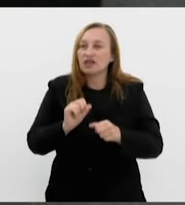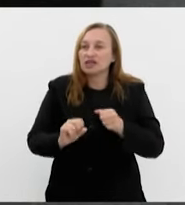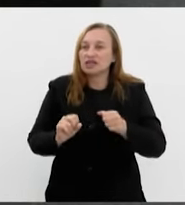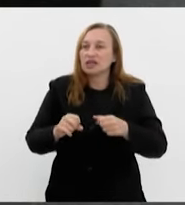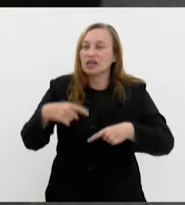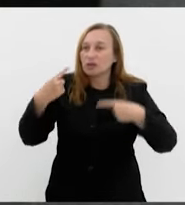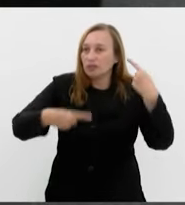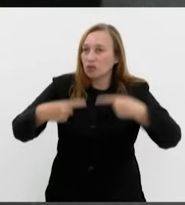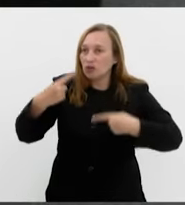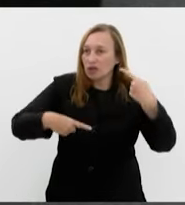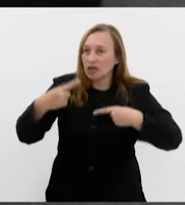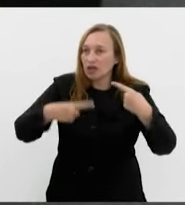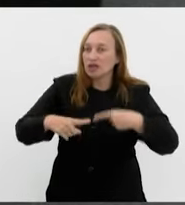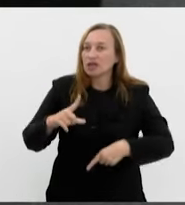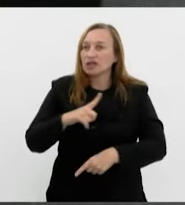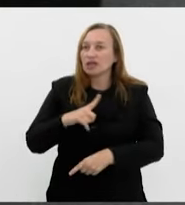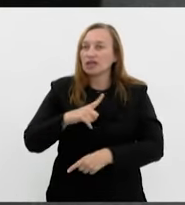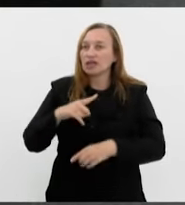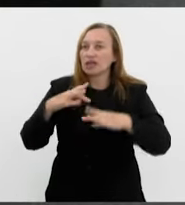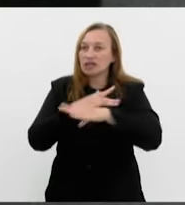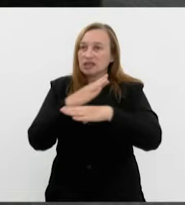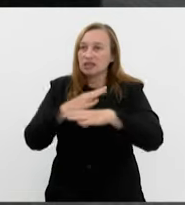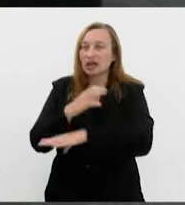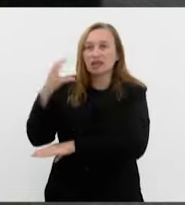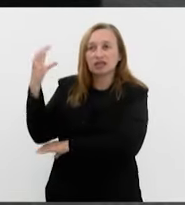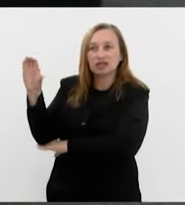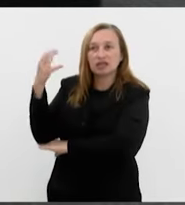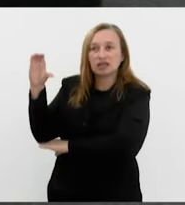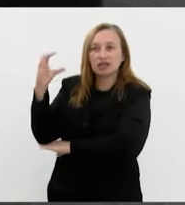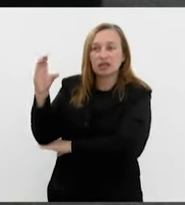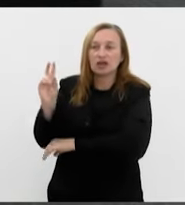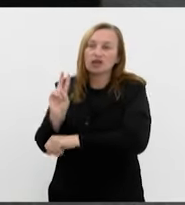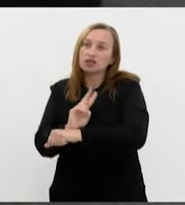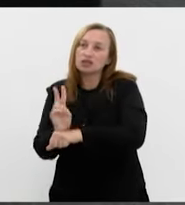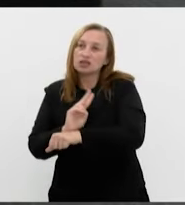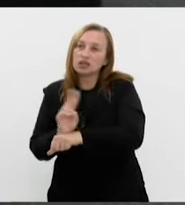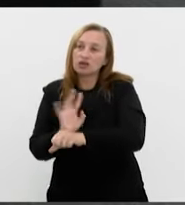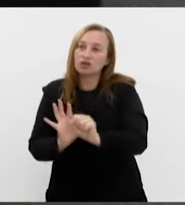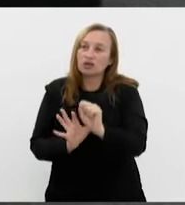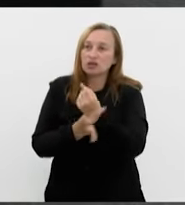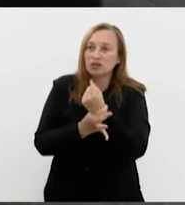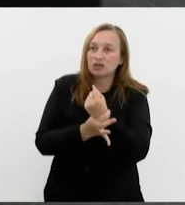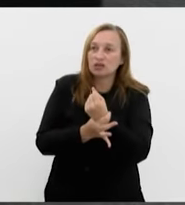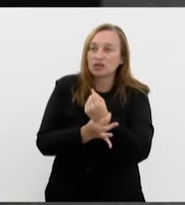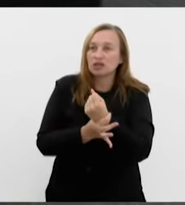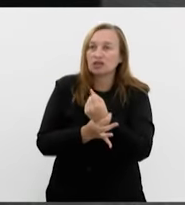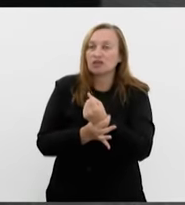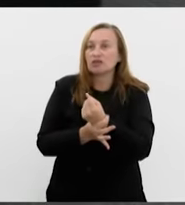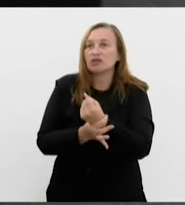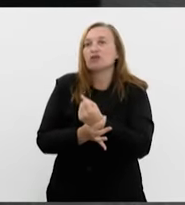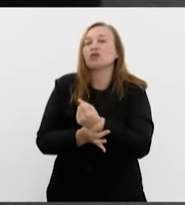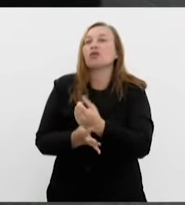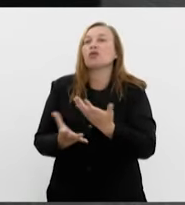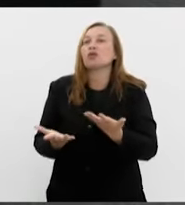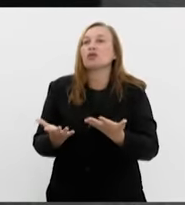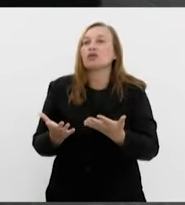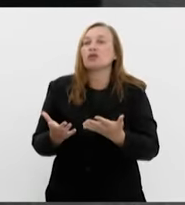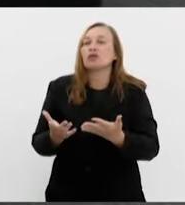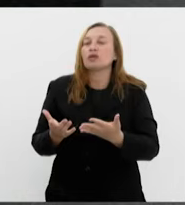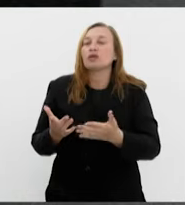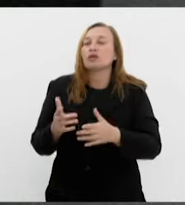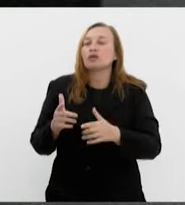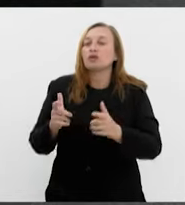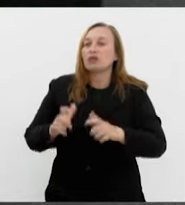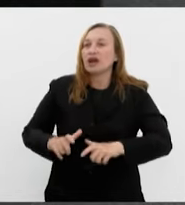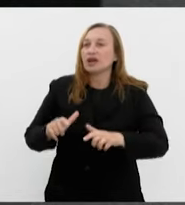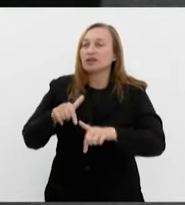deputado Jordi tem na cidade de Niterói é o programa Segurança Presente, que virou um cabide de emprego do deputado Jordi. Para